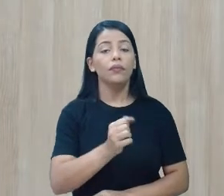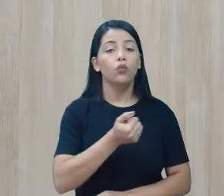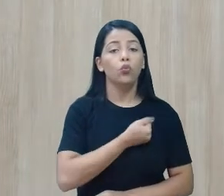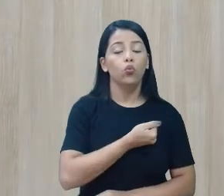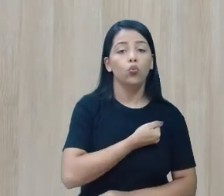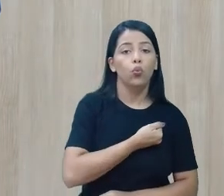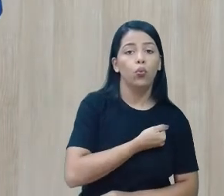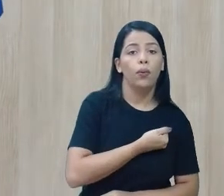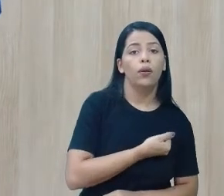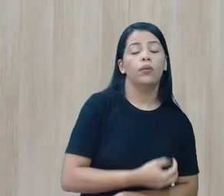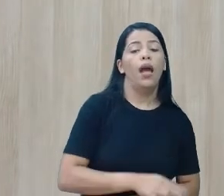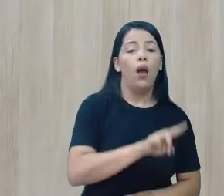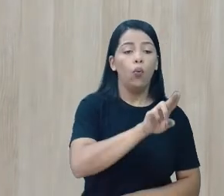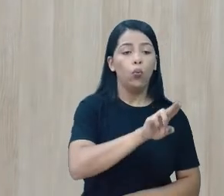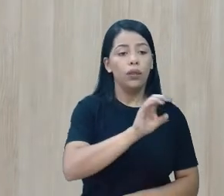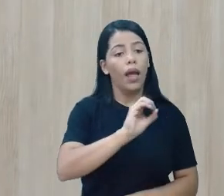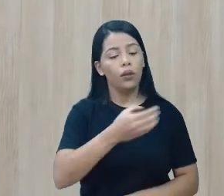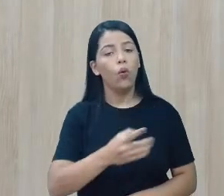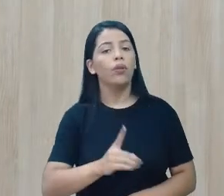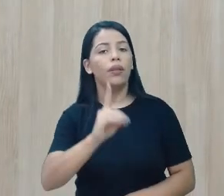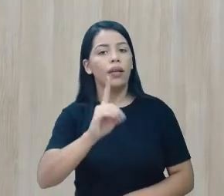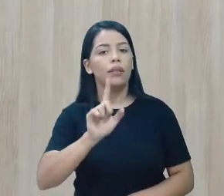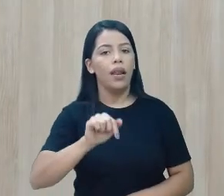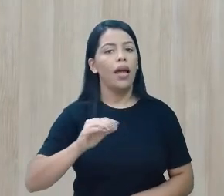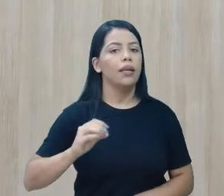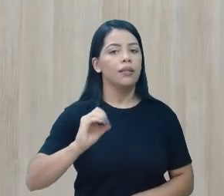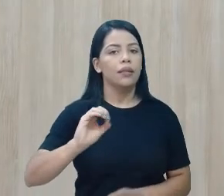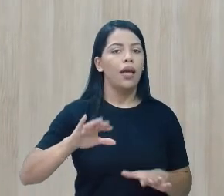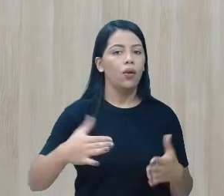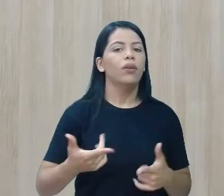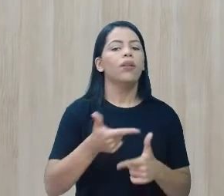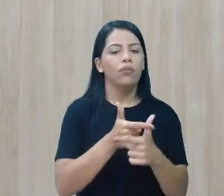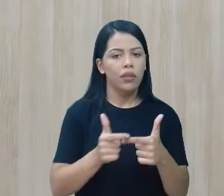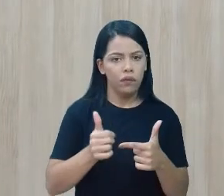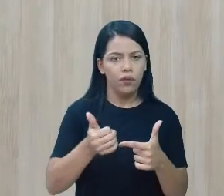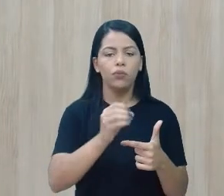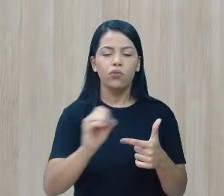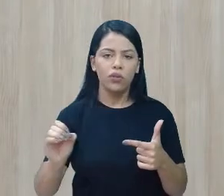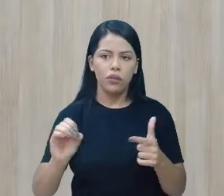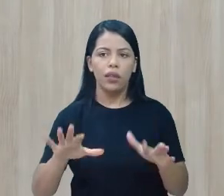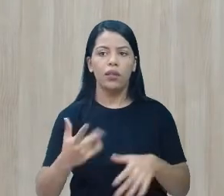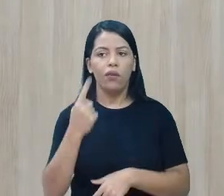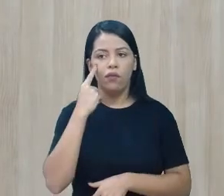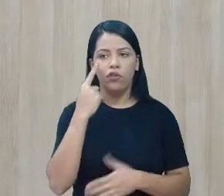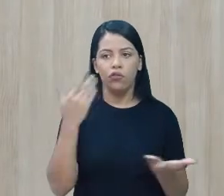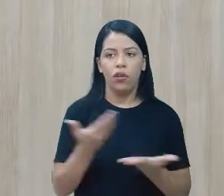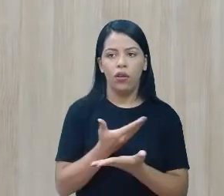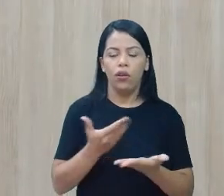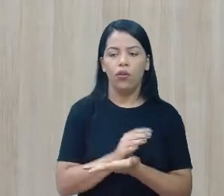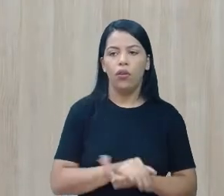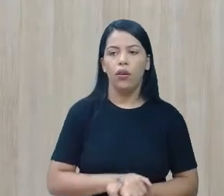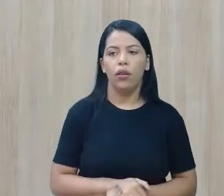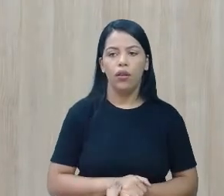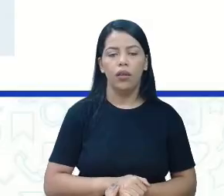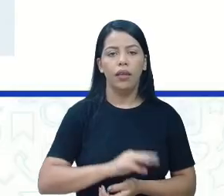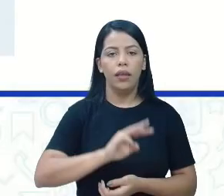das dezenas de um número são 0, então ele é divisível por 100. Então, aqui eu tenho,